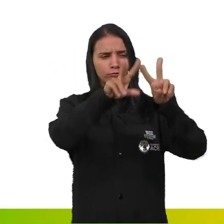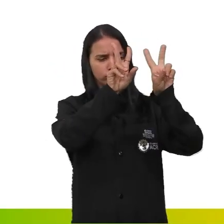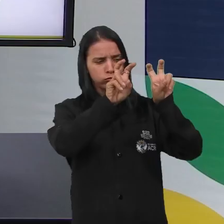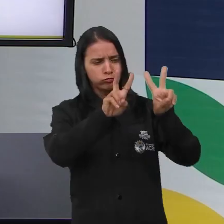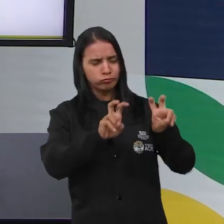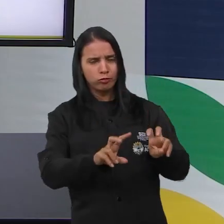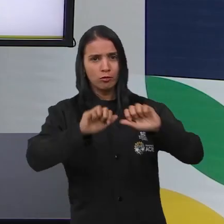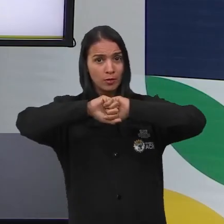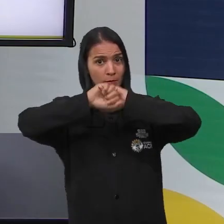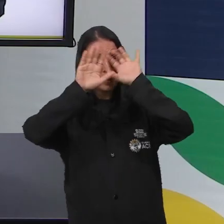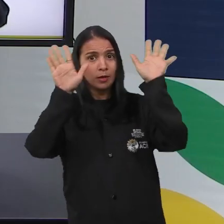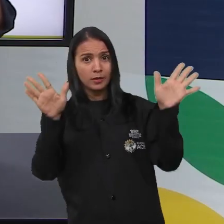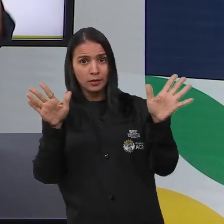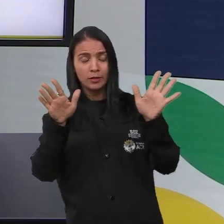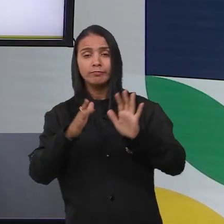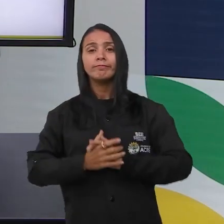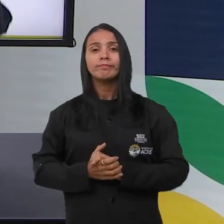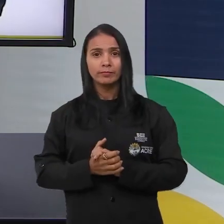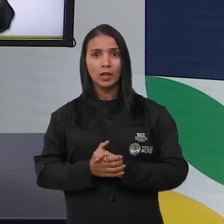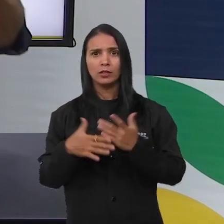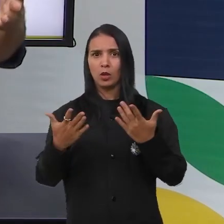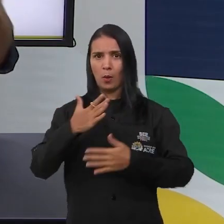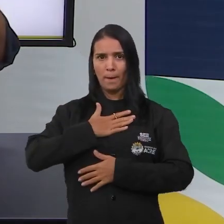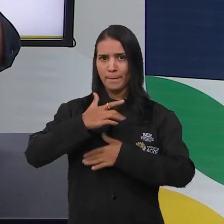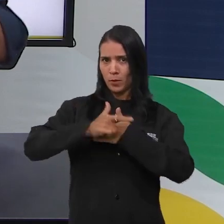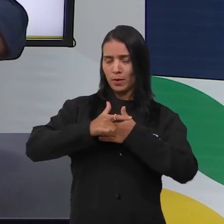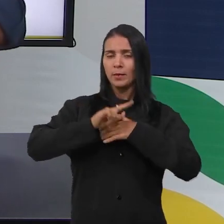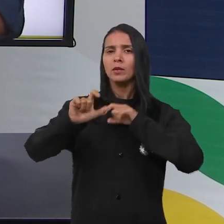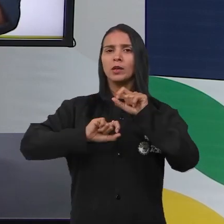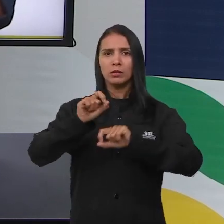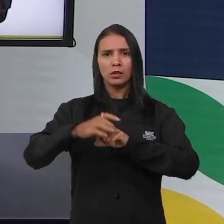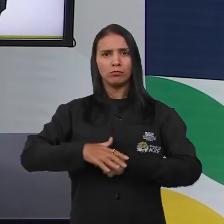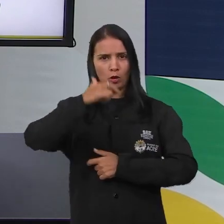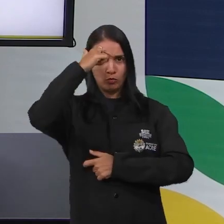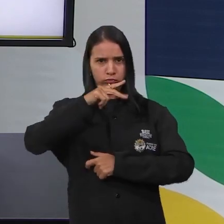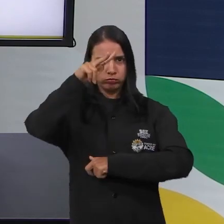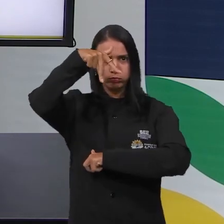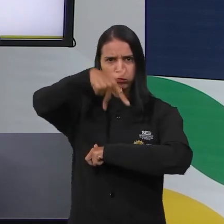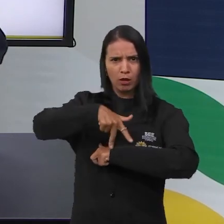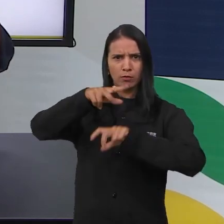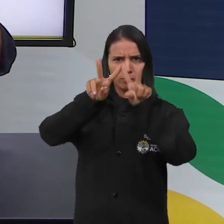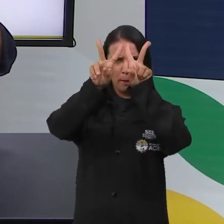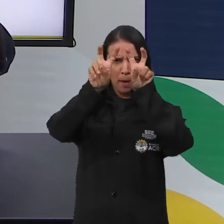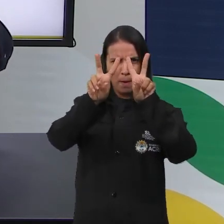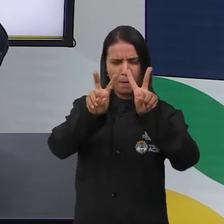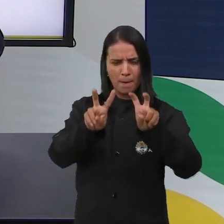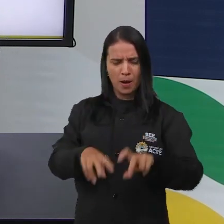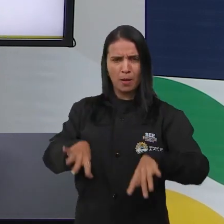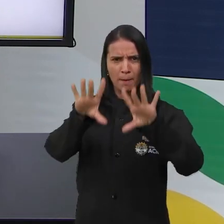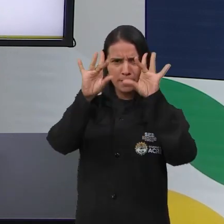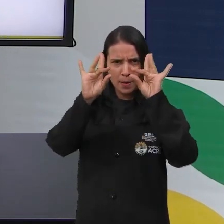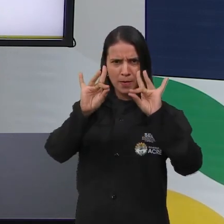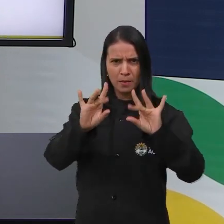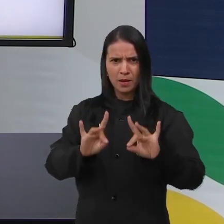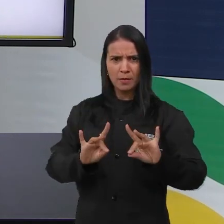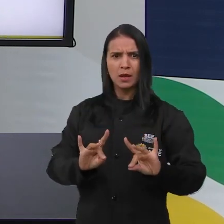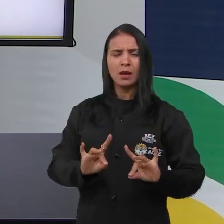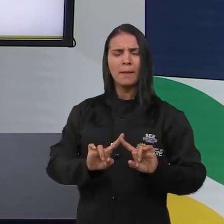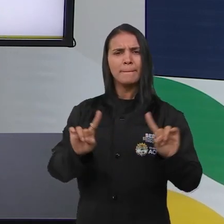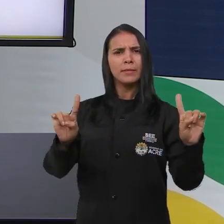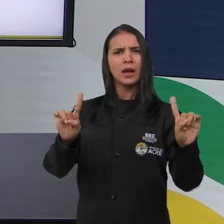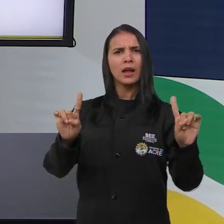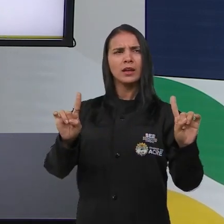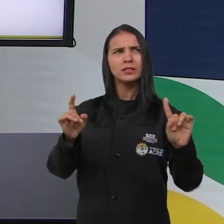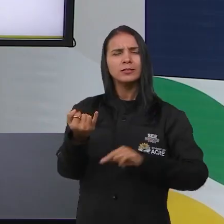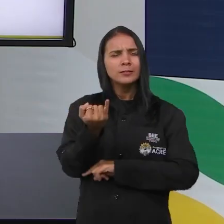lúdica. Basicamente, é esse o meu papel. Eu venho aqui, vou abordar um tema muito complexo, muito dificultoso. Que tal se a gente fizer isso em